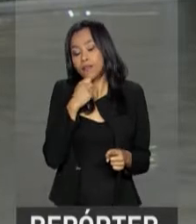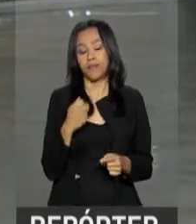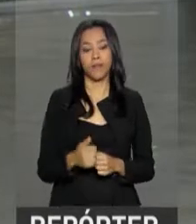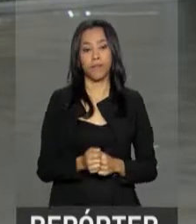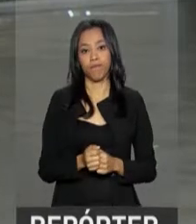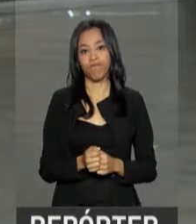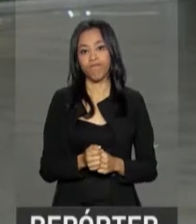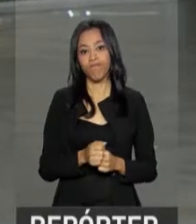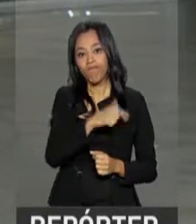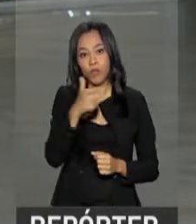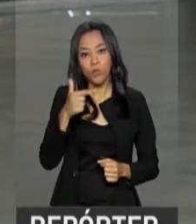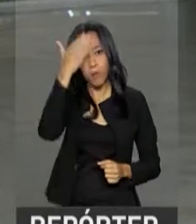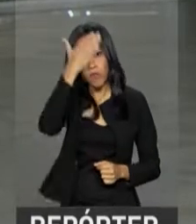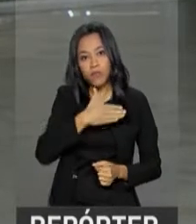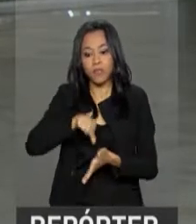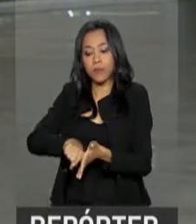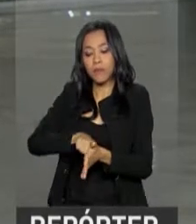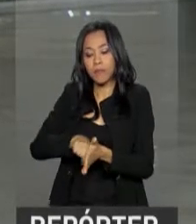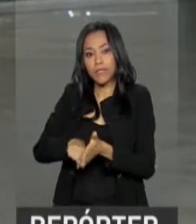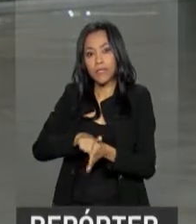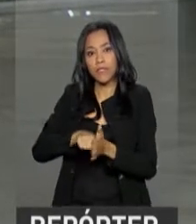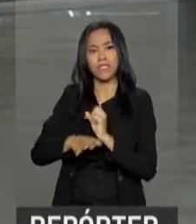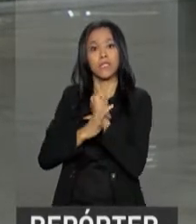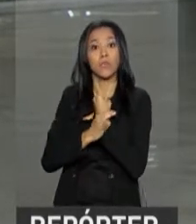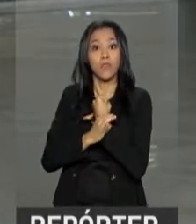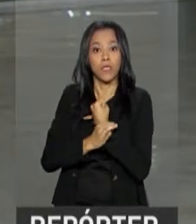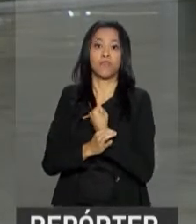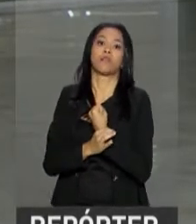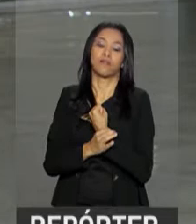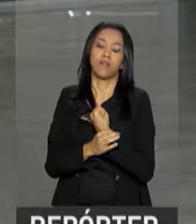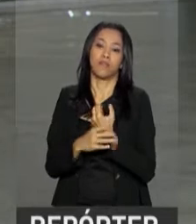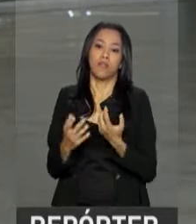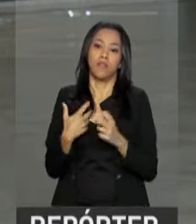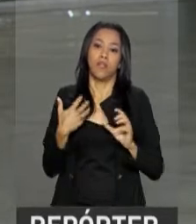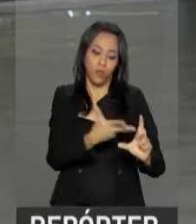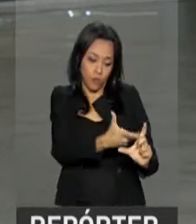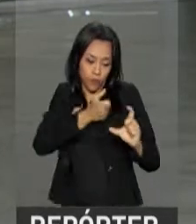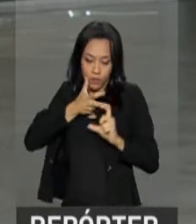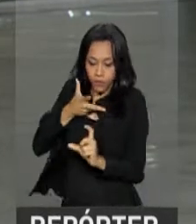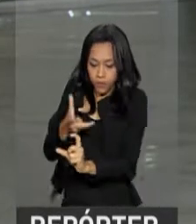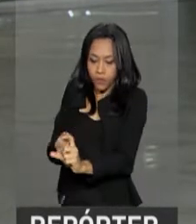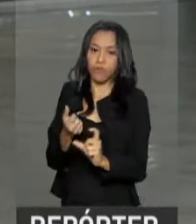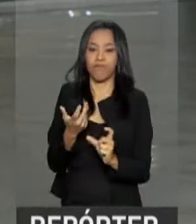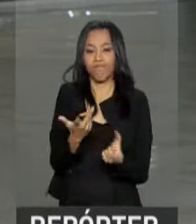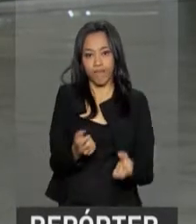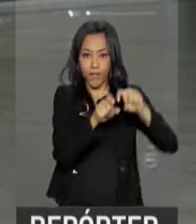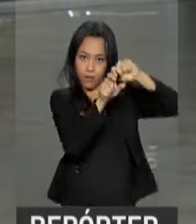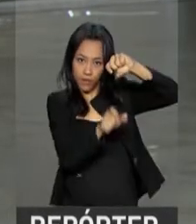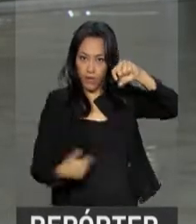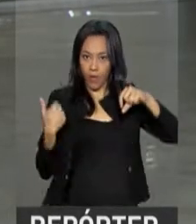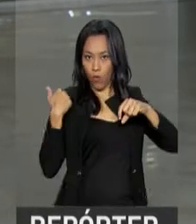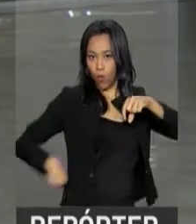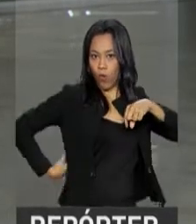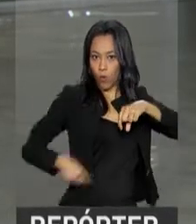uma comprovação científica nem da segurança e eficácia do transplante nesses casos as pessoas com a doença